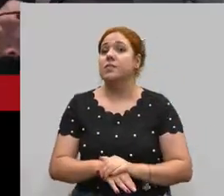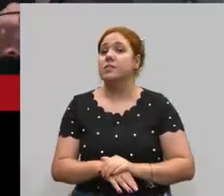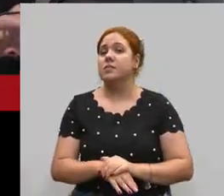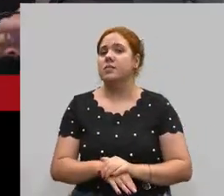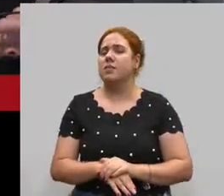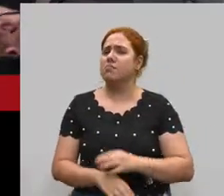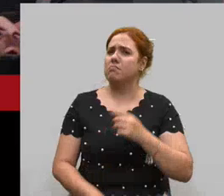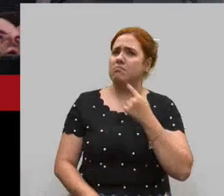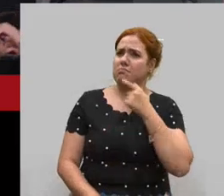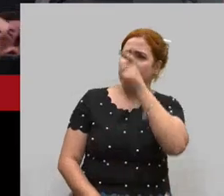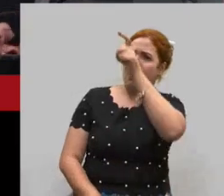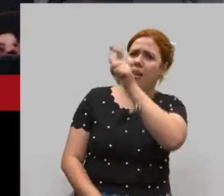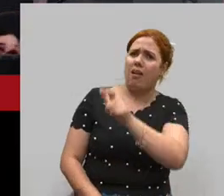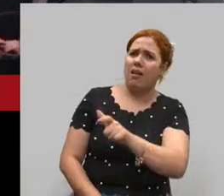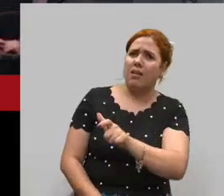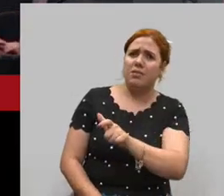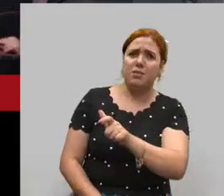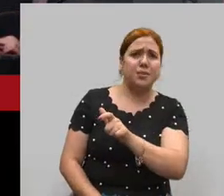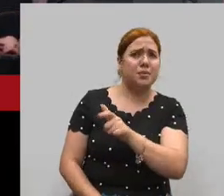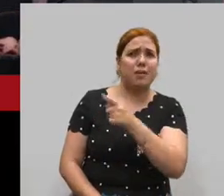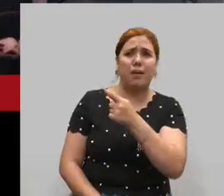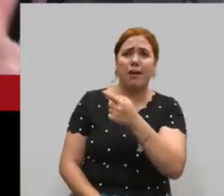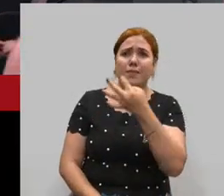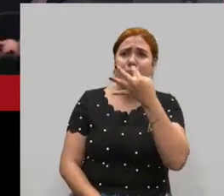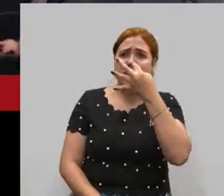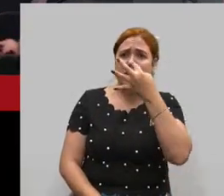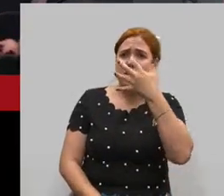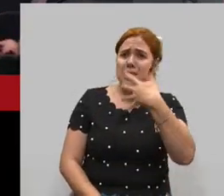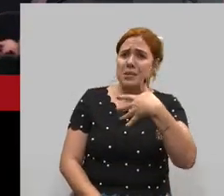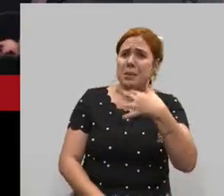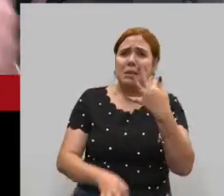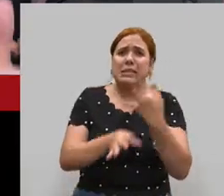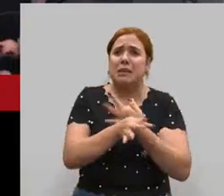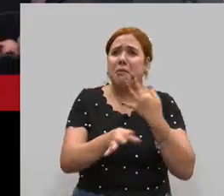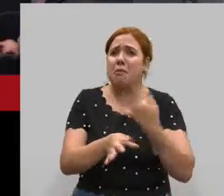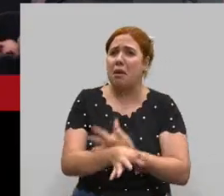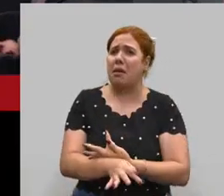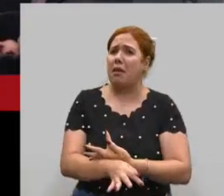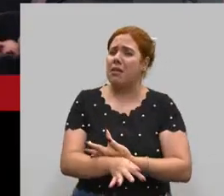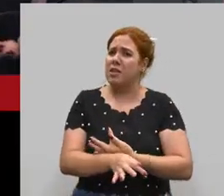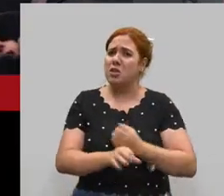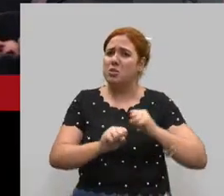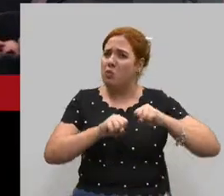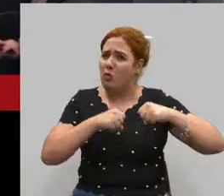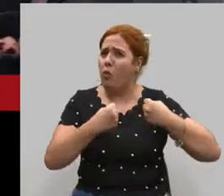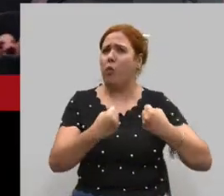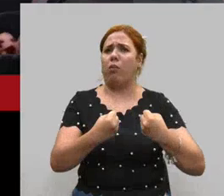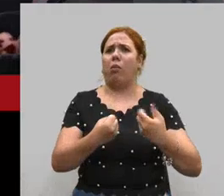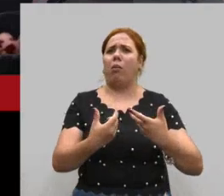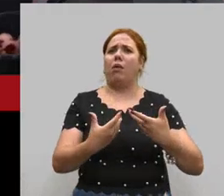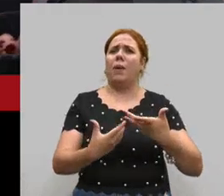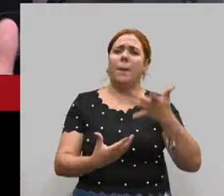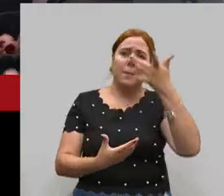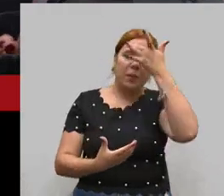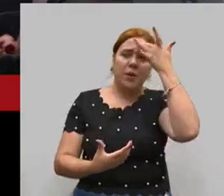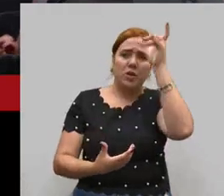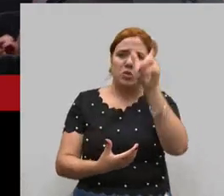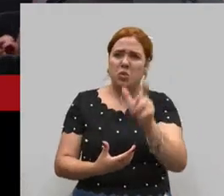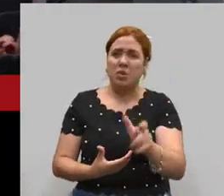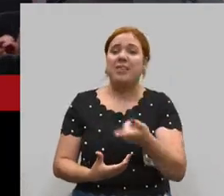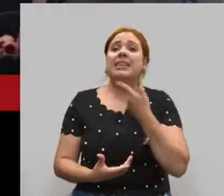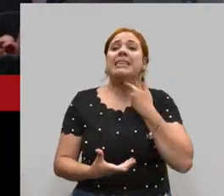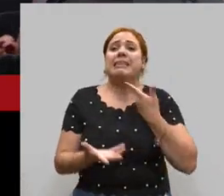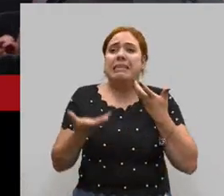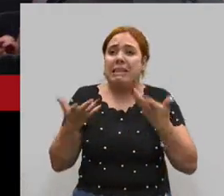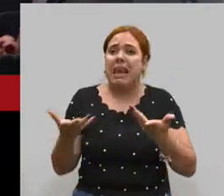exemplo magnífico para nós exemplo de perseverança de força de vontade de pessoa que quer vencer a